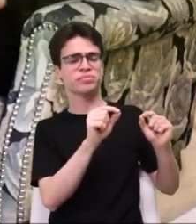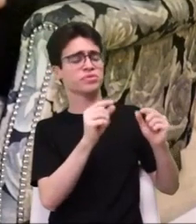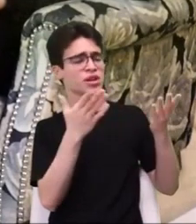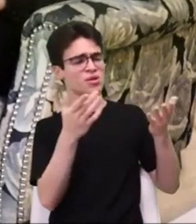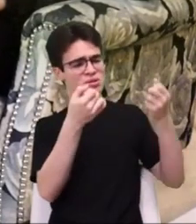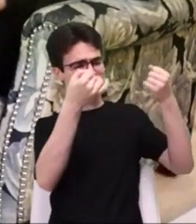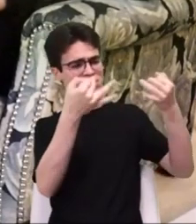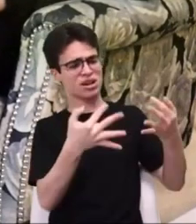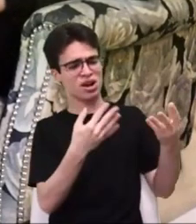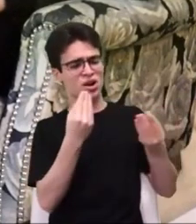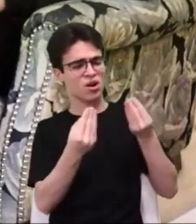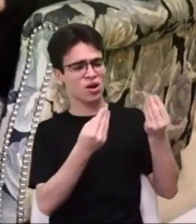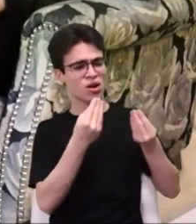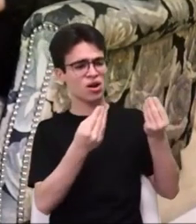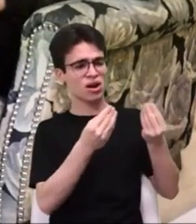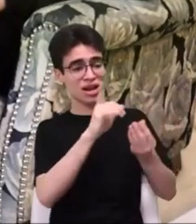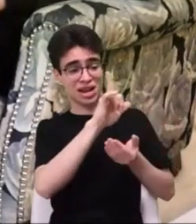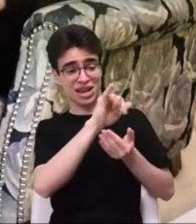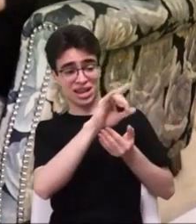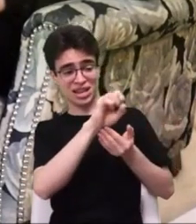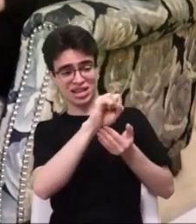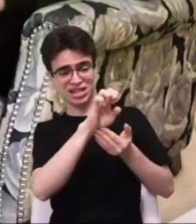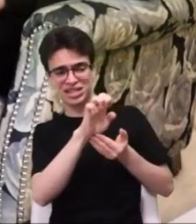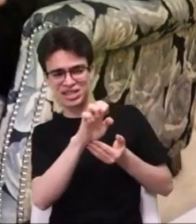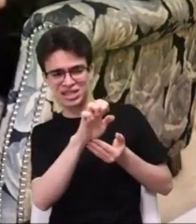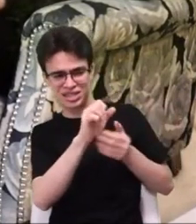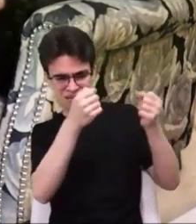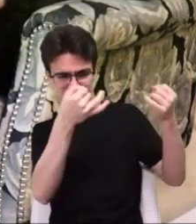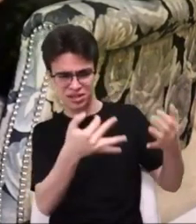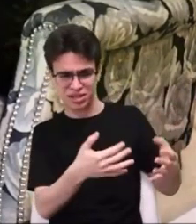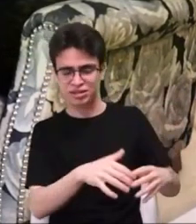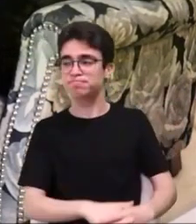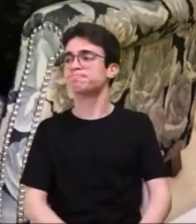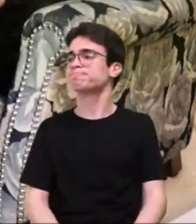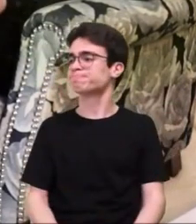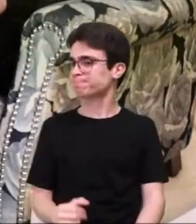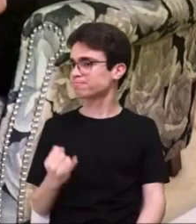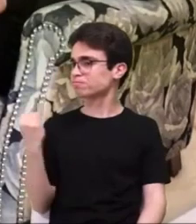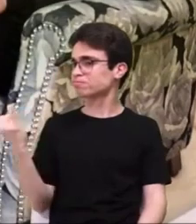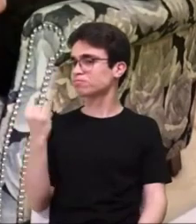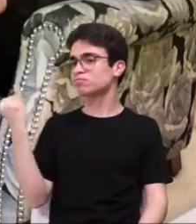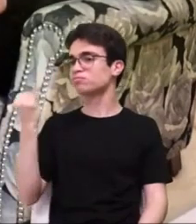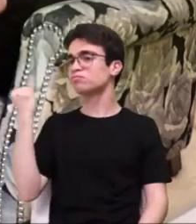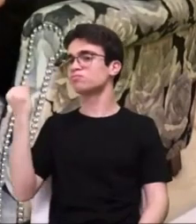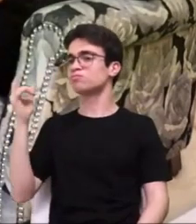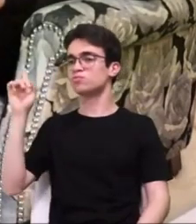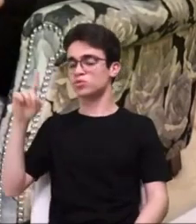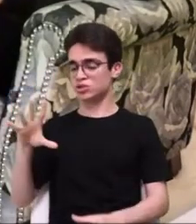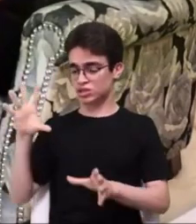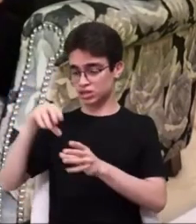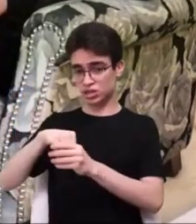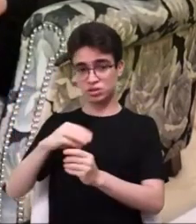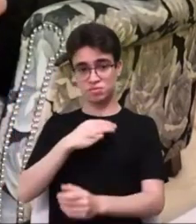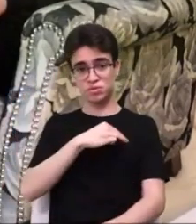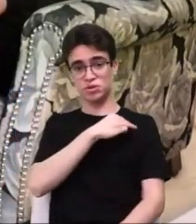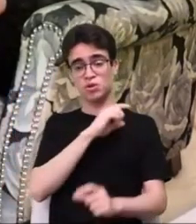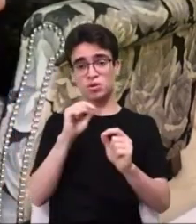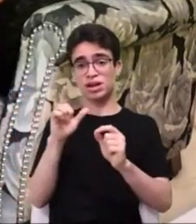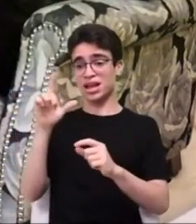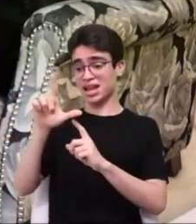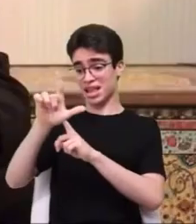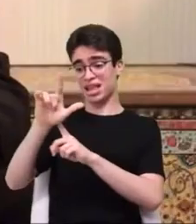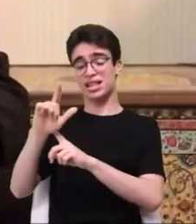pode explicar para a gente o que é LIDSE? Posso. Importante é uma ação dentro do Bússola Sexualidade, né, que é